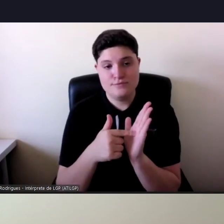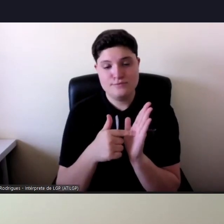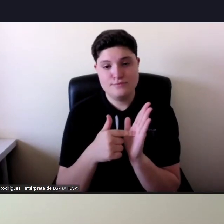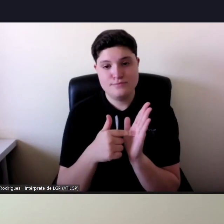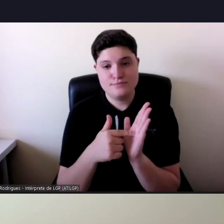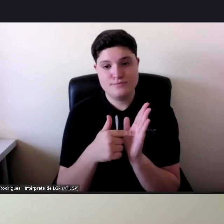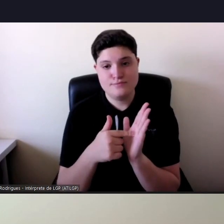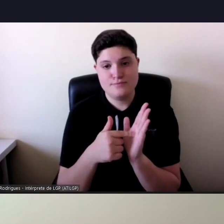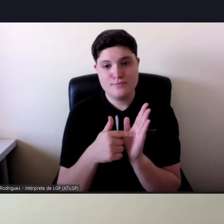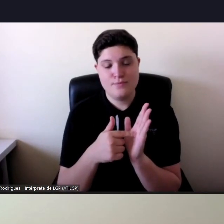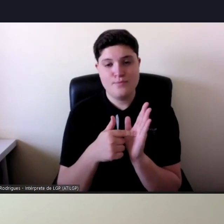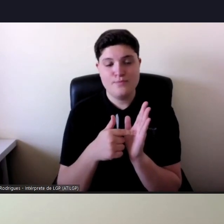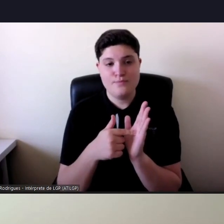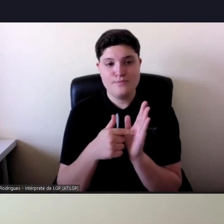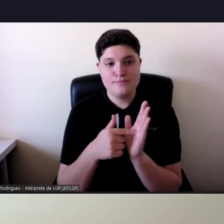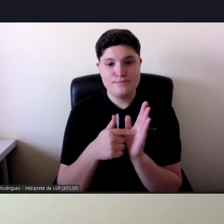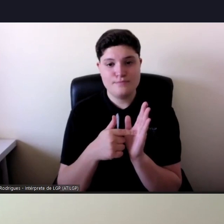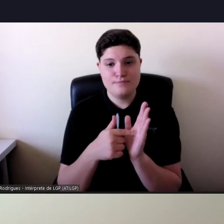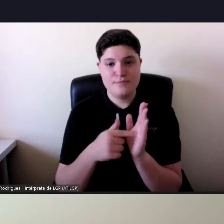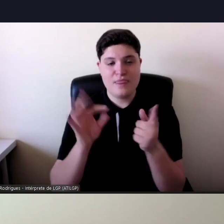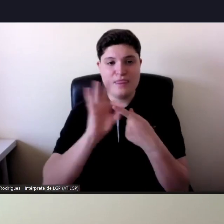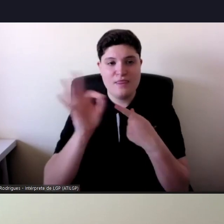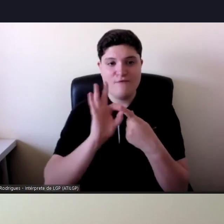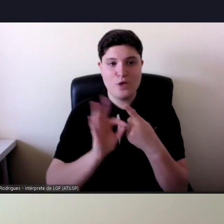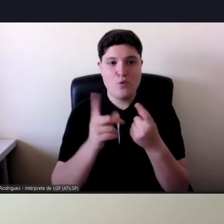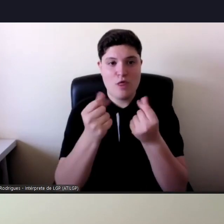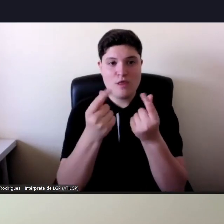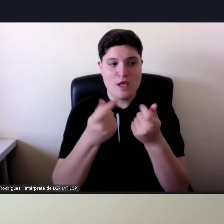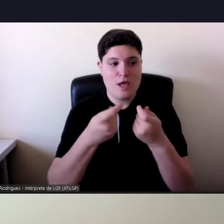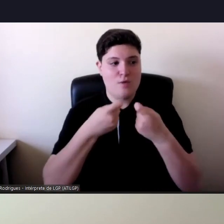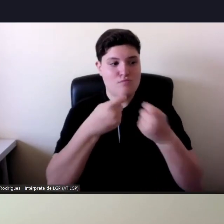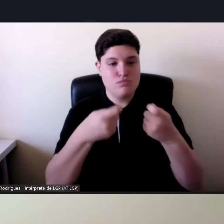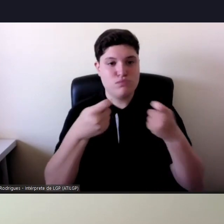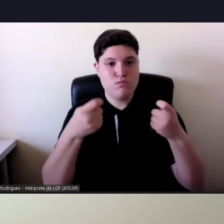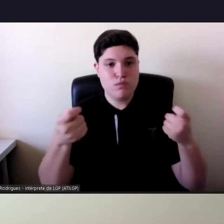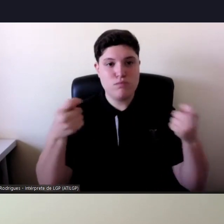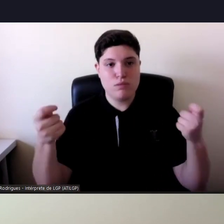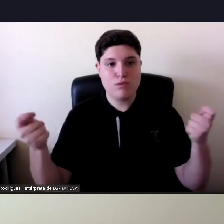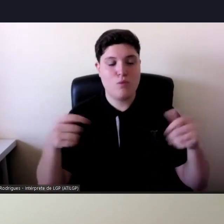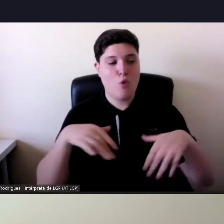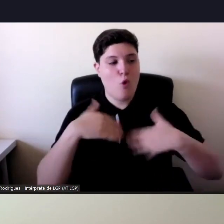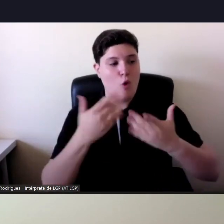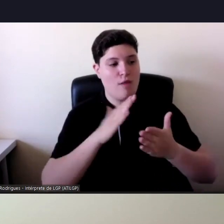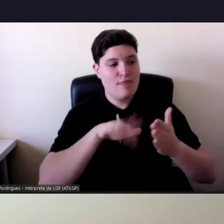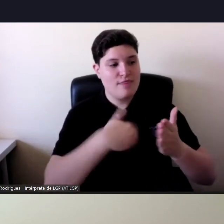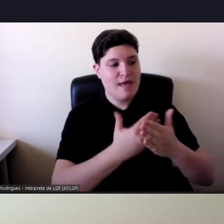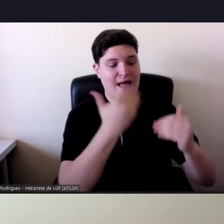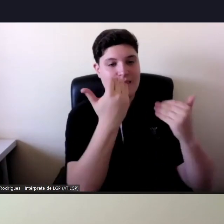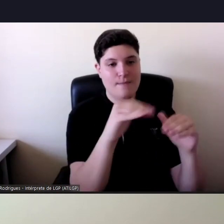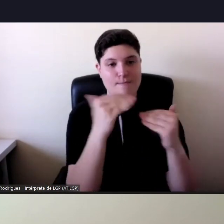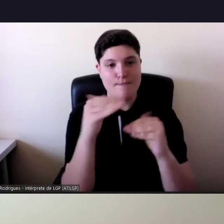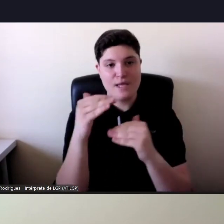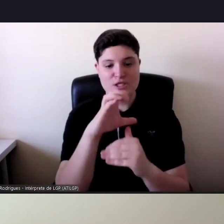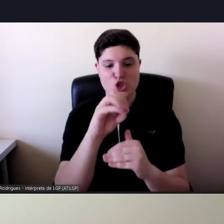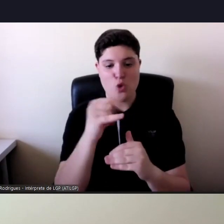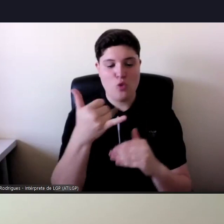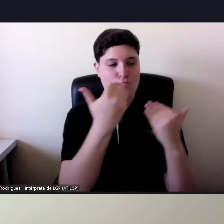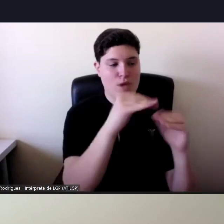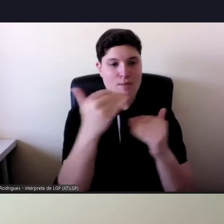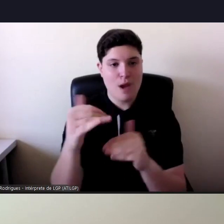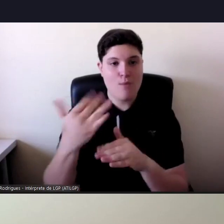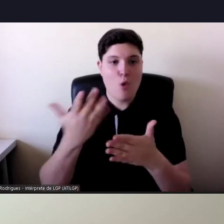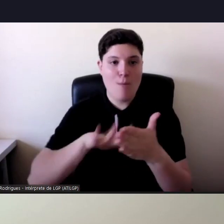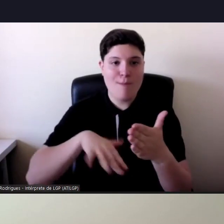como eu expliquei no início, estas são questões estruturais que estão por trás de todos os objetivos. Ora